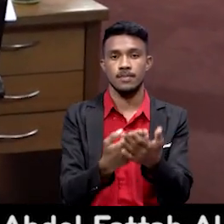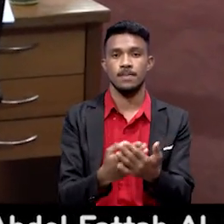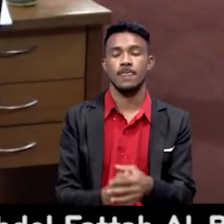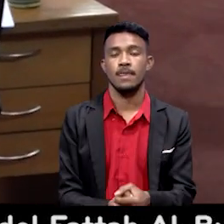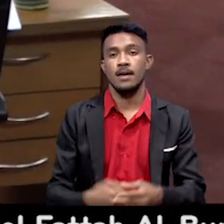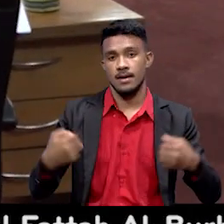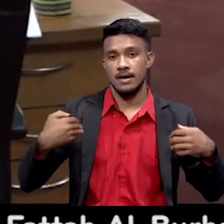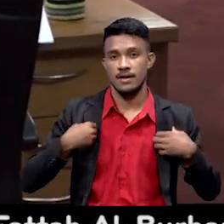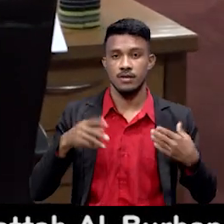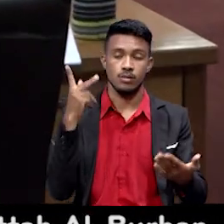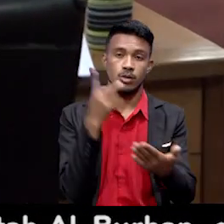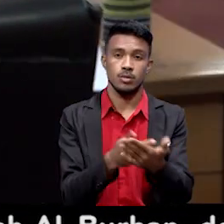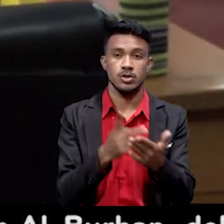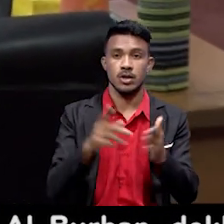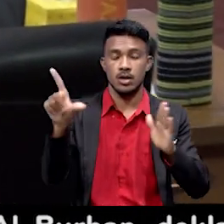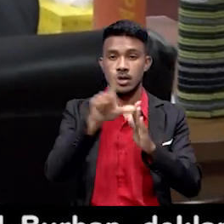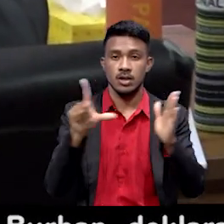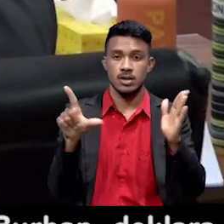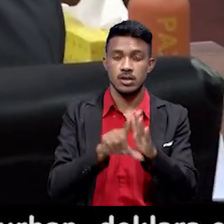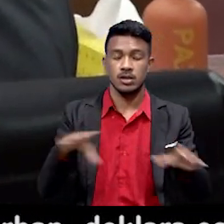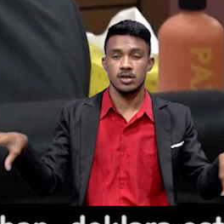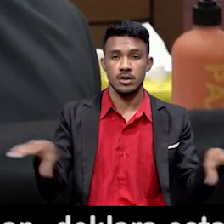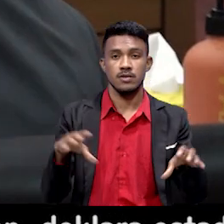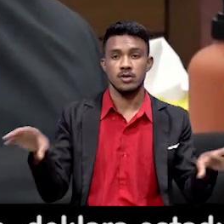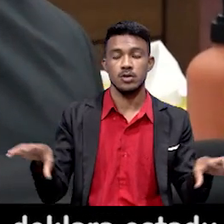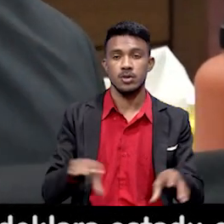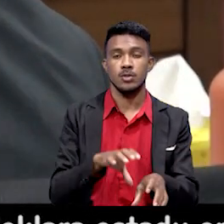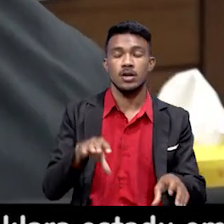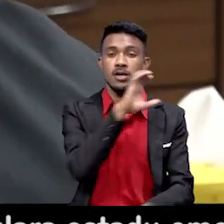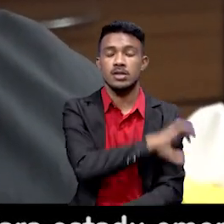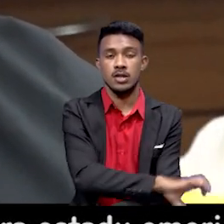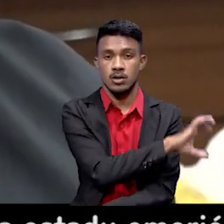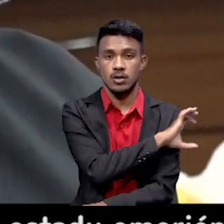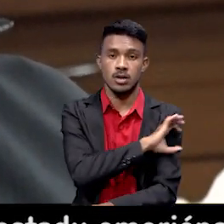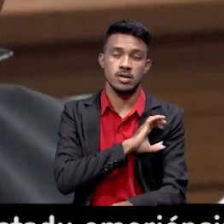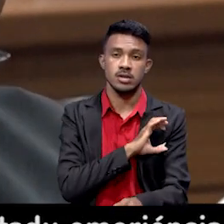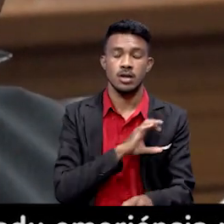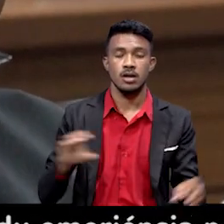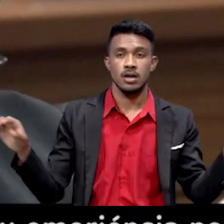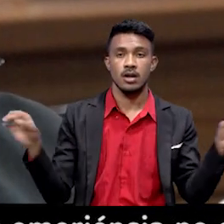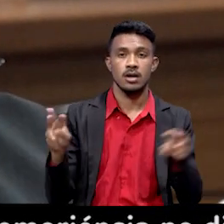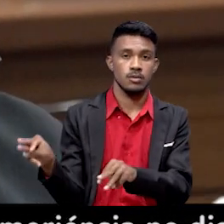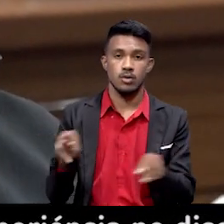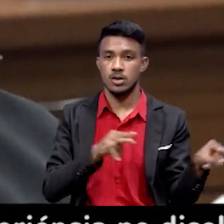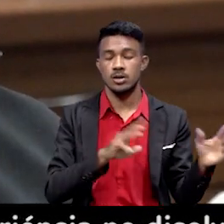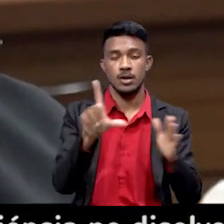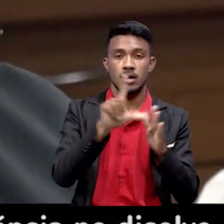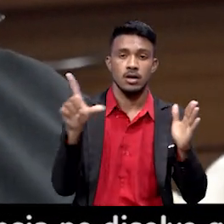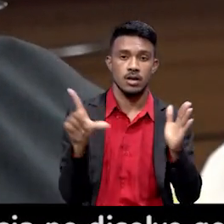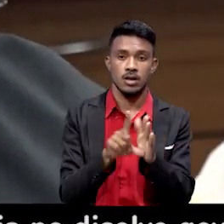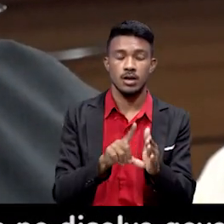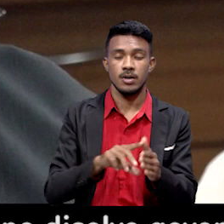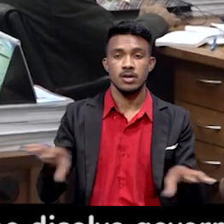a proposta lei alteração pensão vitalícia ba regime segurança social, se ela ia mudança ba lei pensão